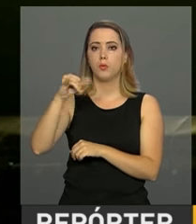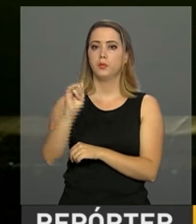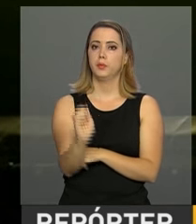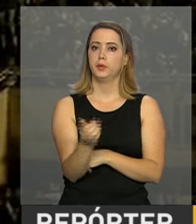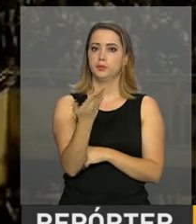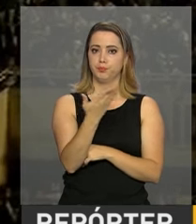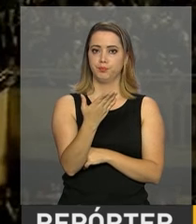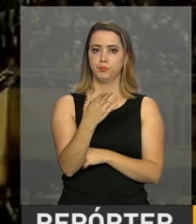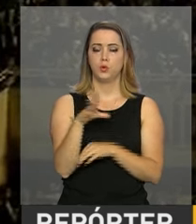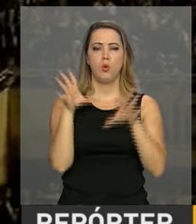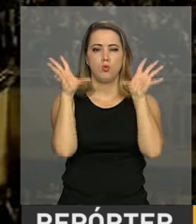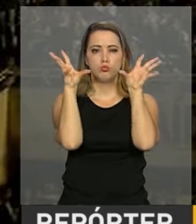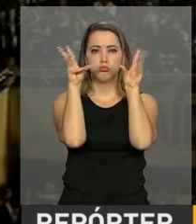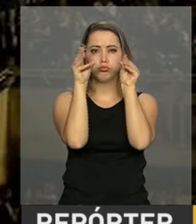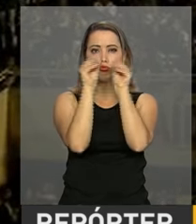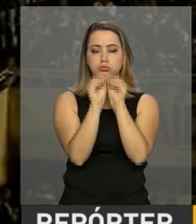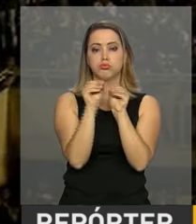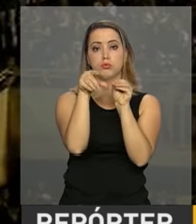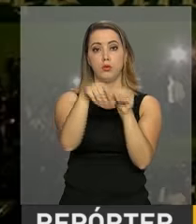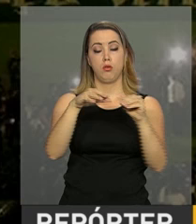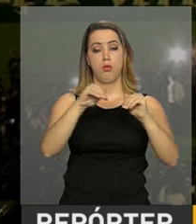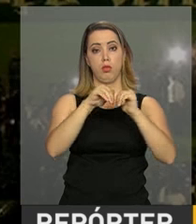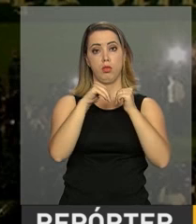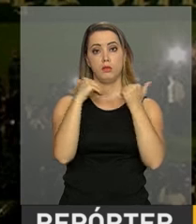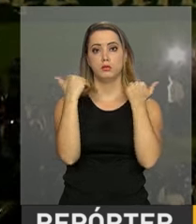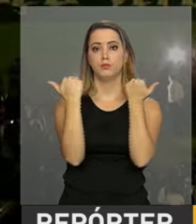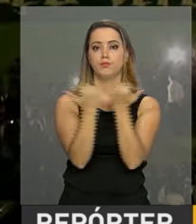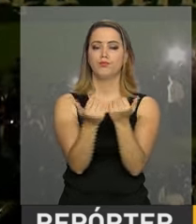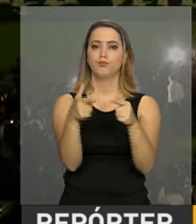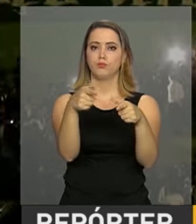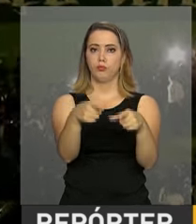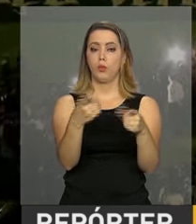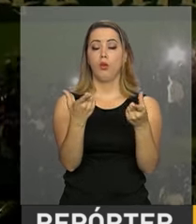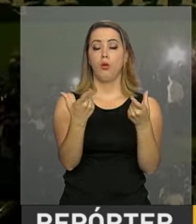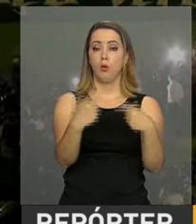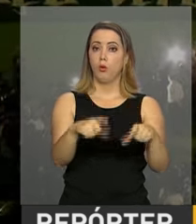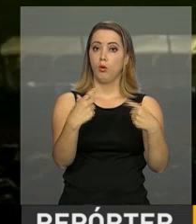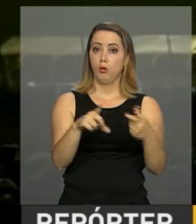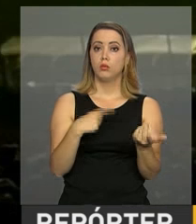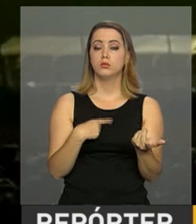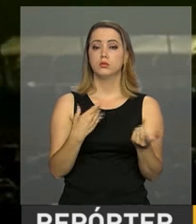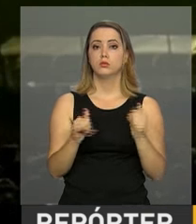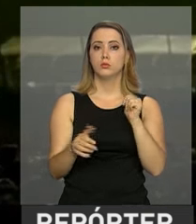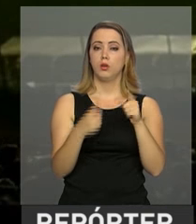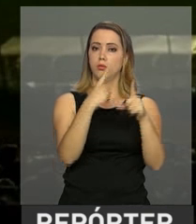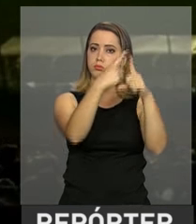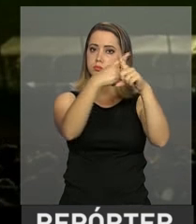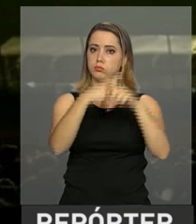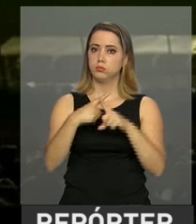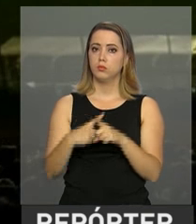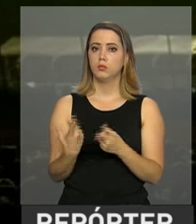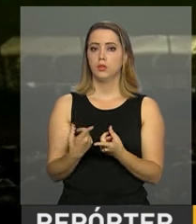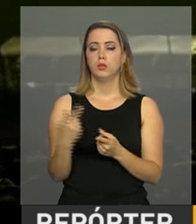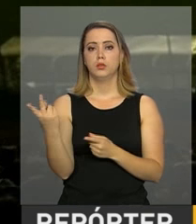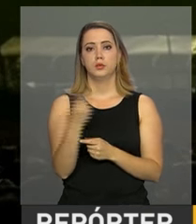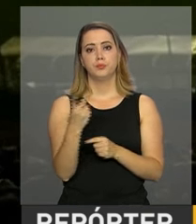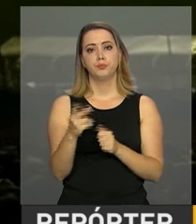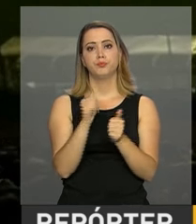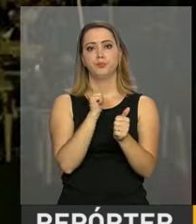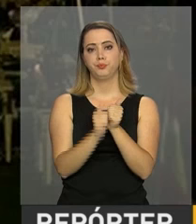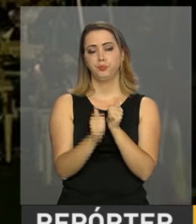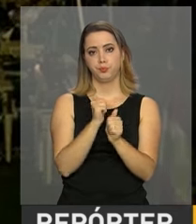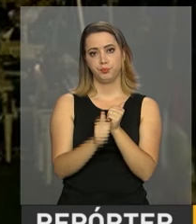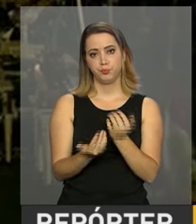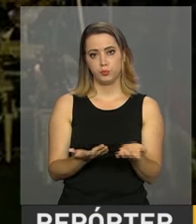Escuridão no estádio Atanásio Girardotti. Ali seria o local da partida entre a Chapecoense e o Atlético Nacional da